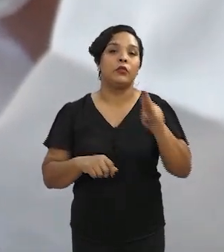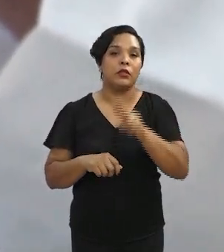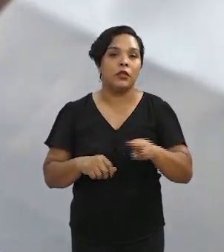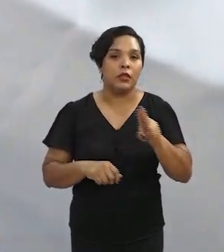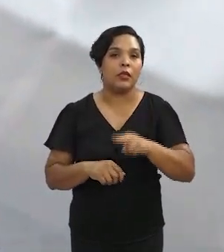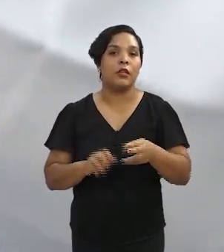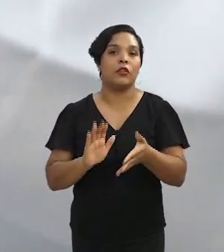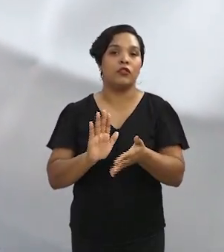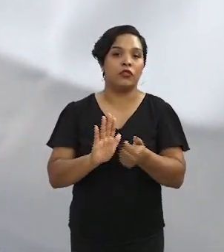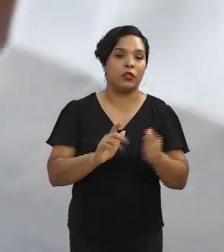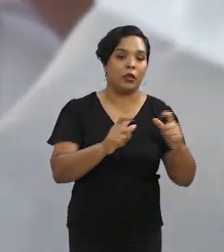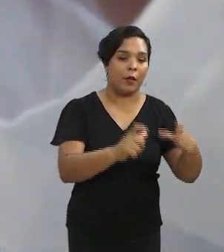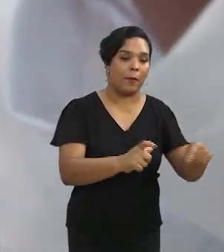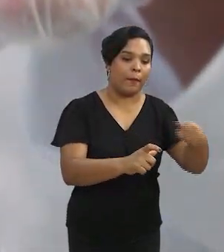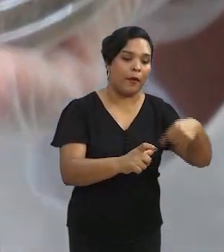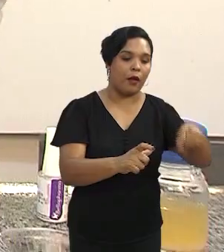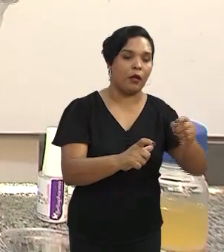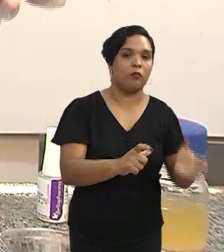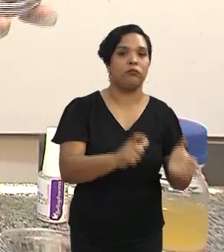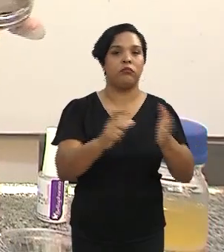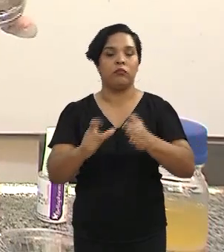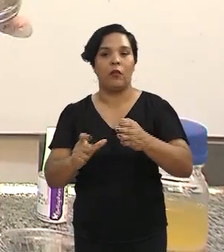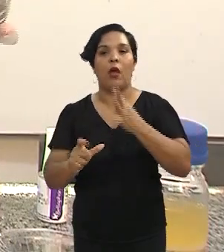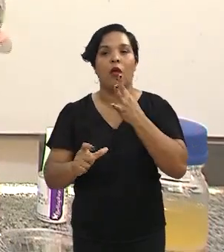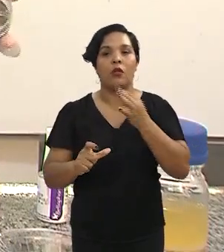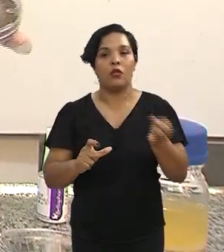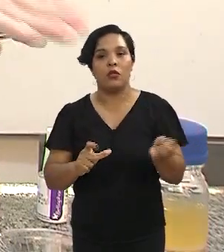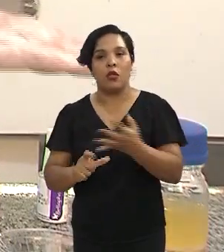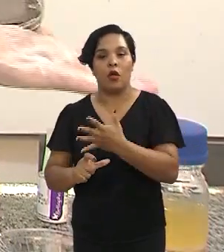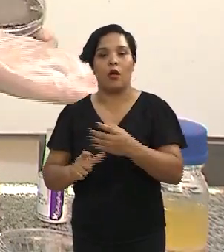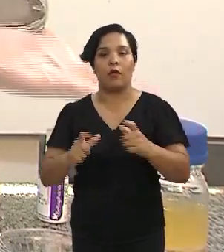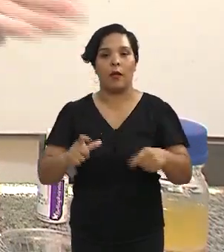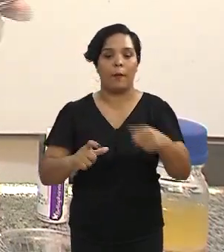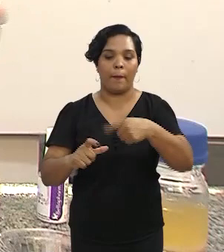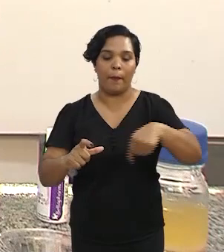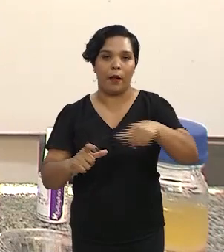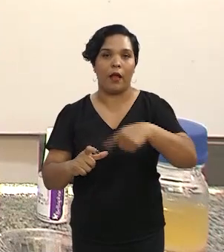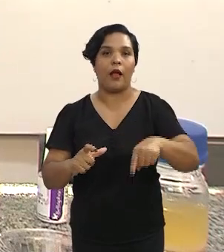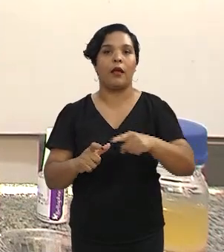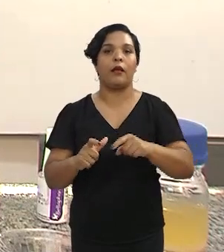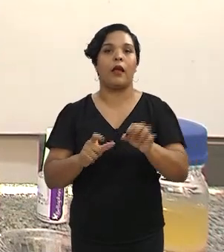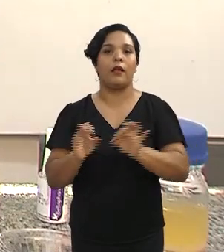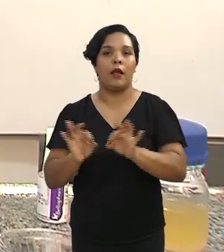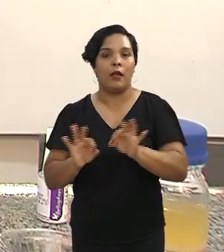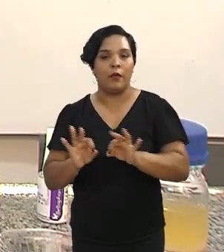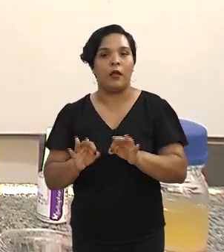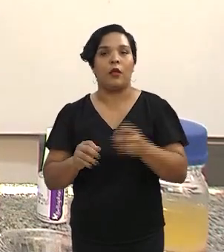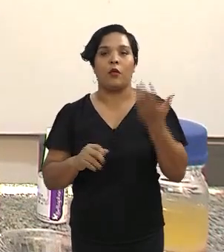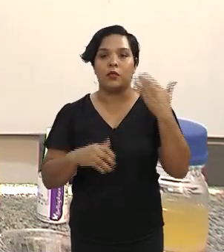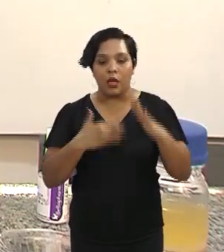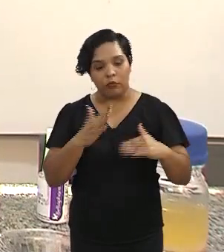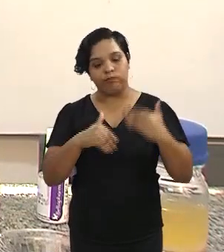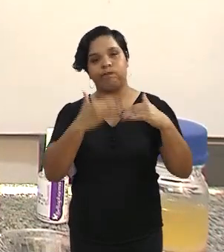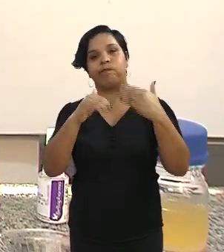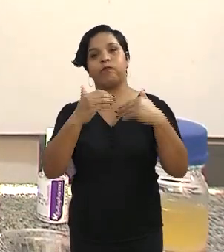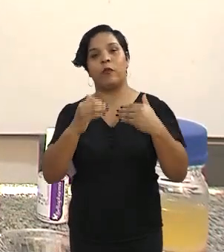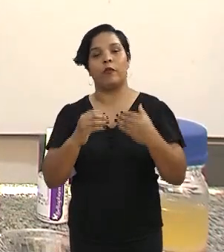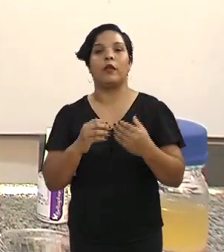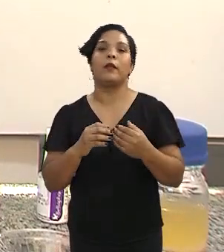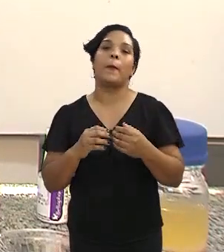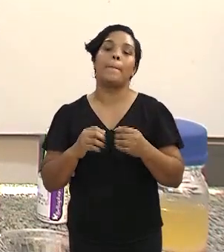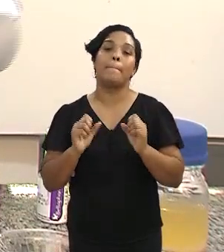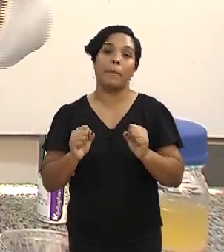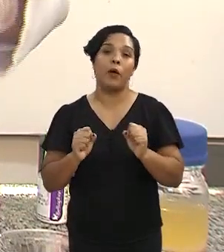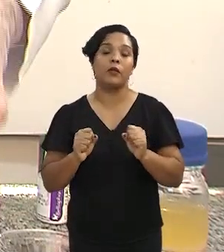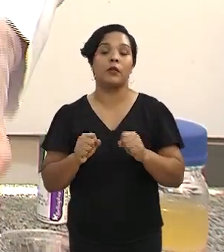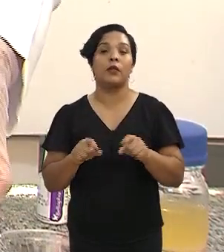15 dias, né? Retiro de uma placa, coloco numa nova placa, vou colocar o meio de cultivo para aquele fungo ele se alimentando e se desenvolvendo,